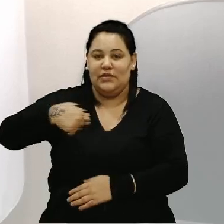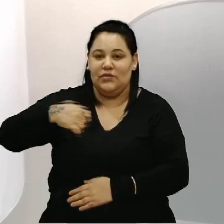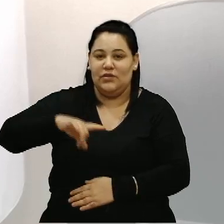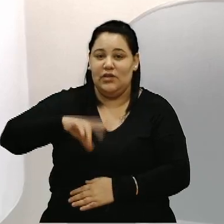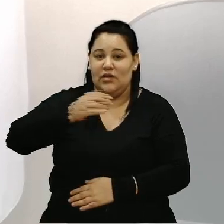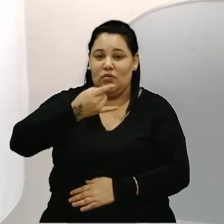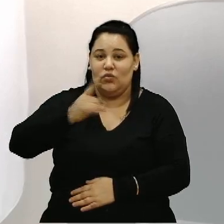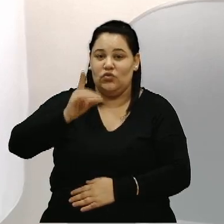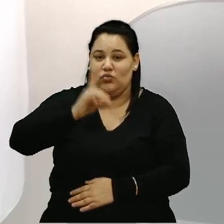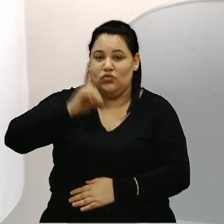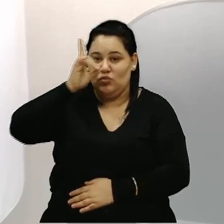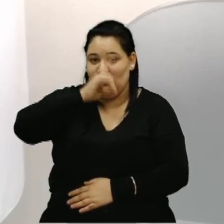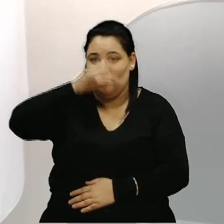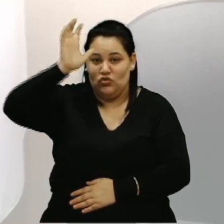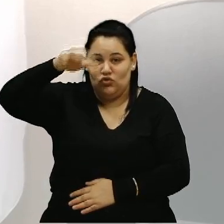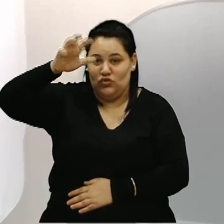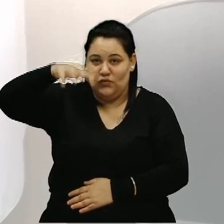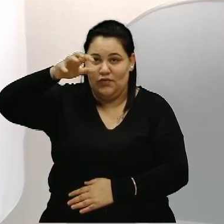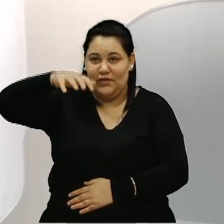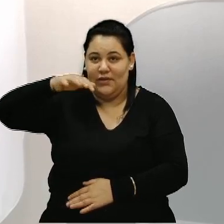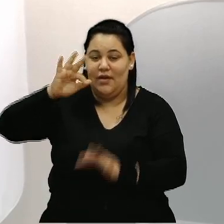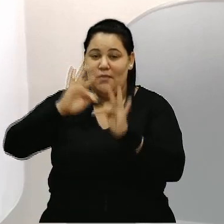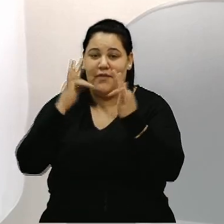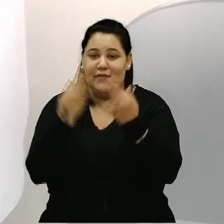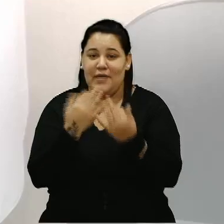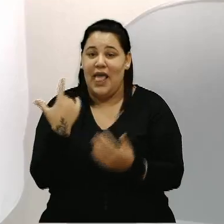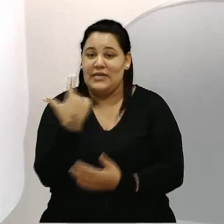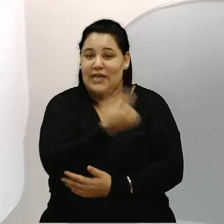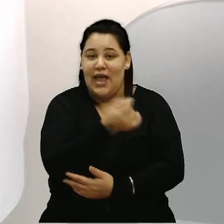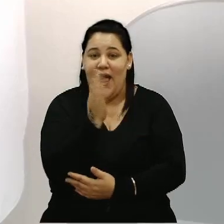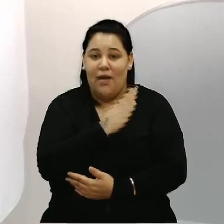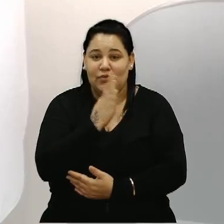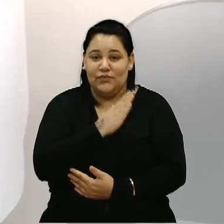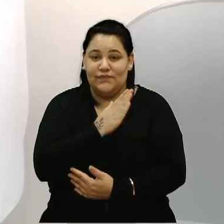de chuva para as famílias terem que ser retiradas de casa.